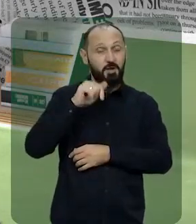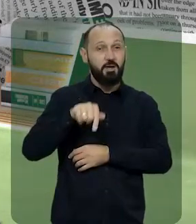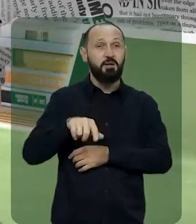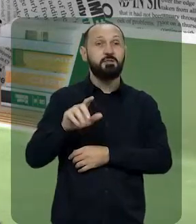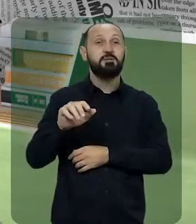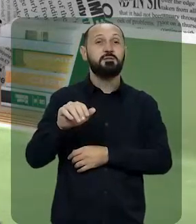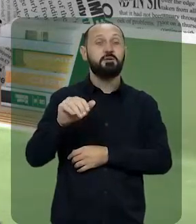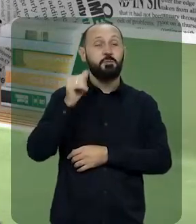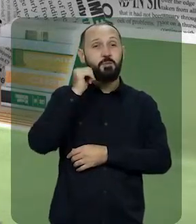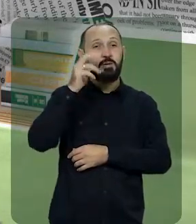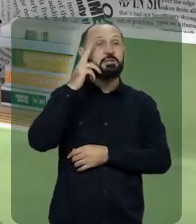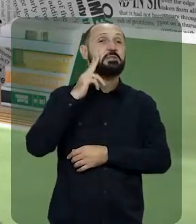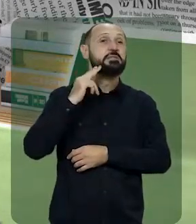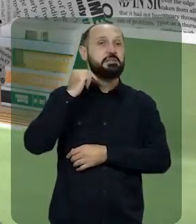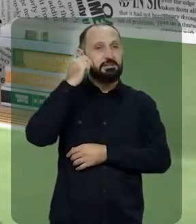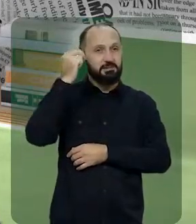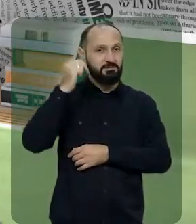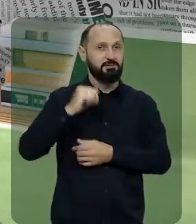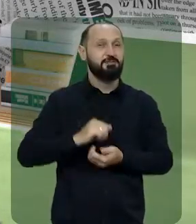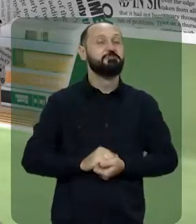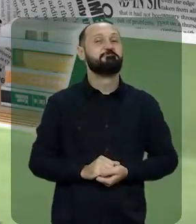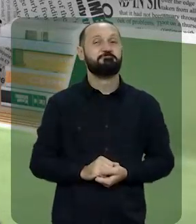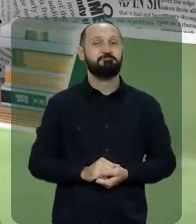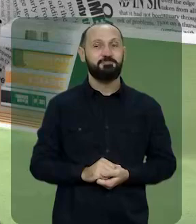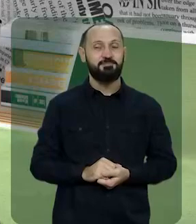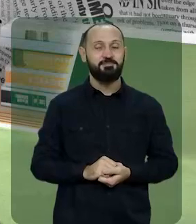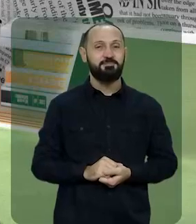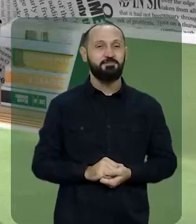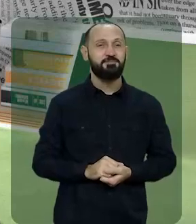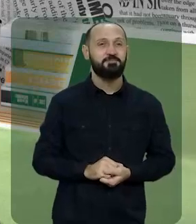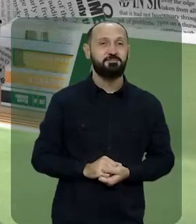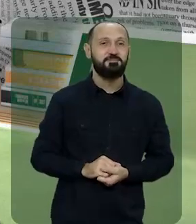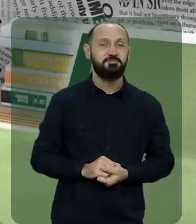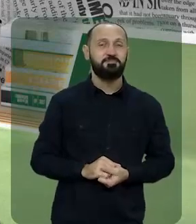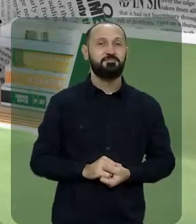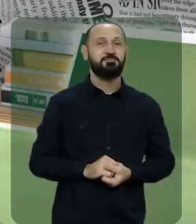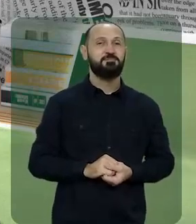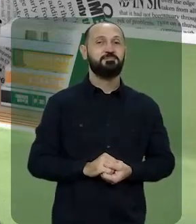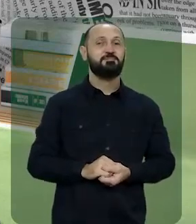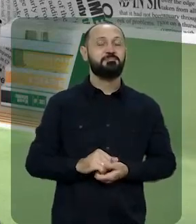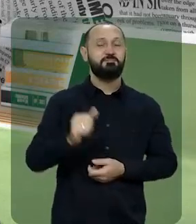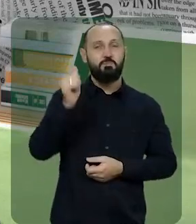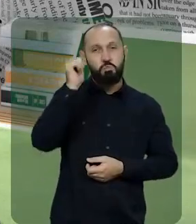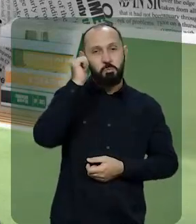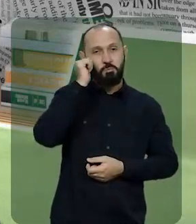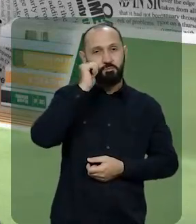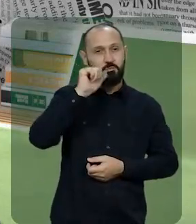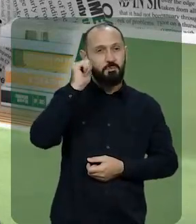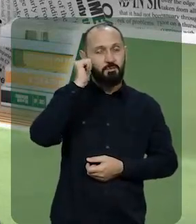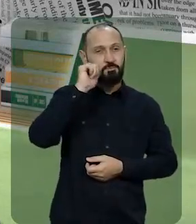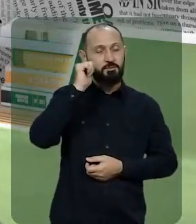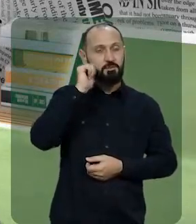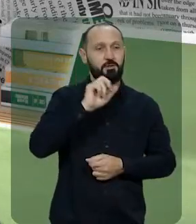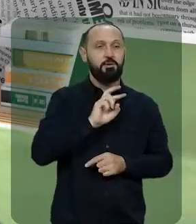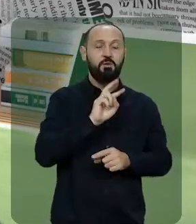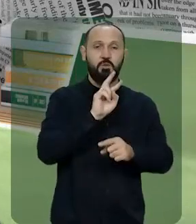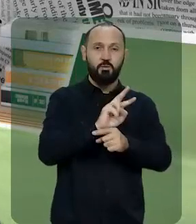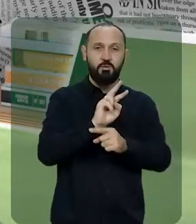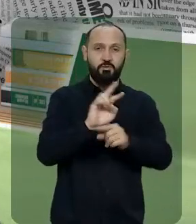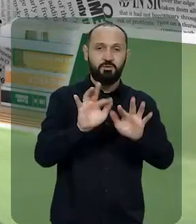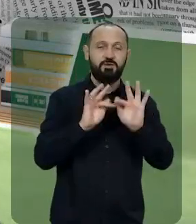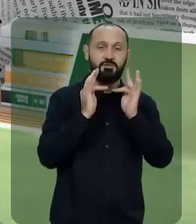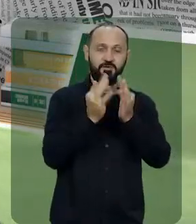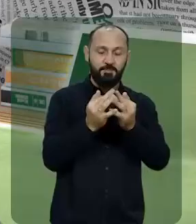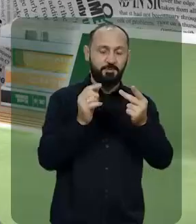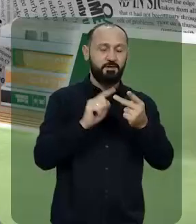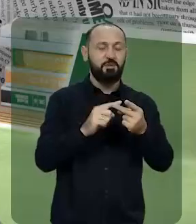índice, com alto número de idosos. A maioria dessas pessoas serão mulheres e mulheres